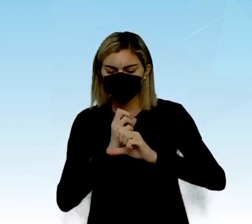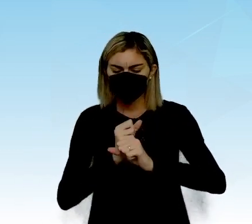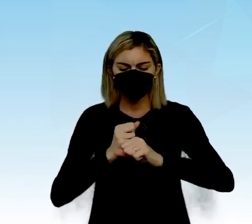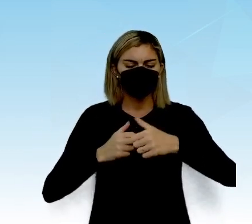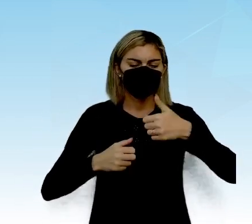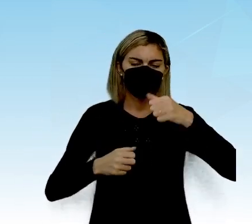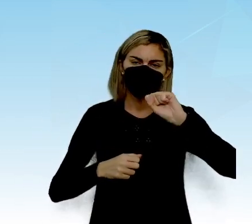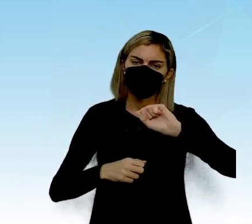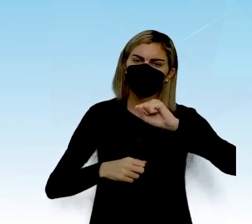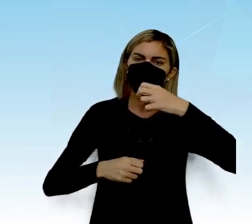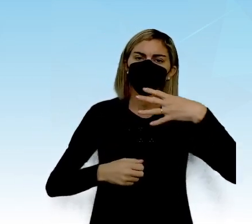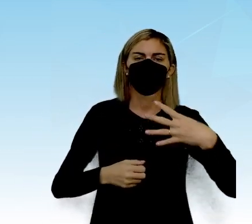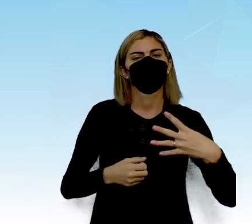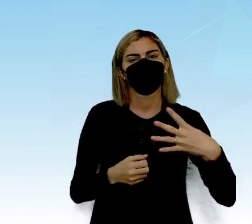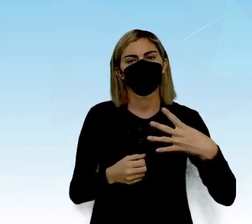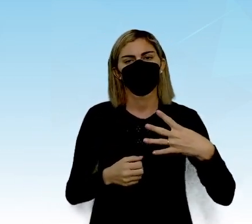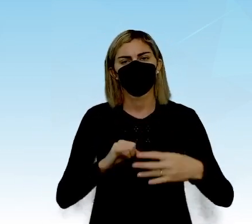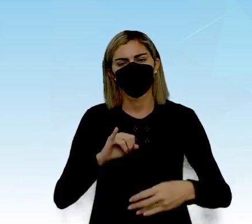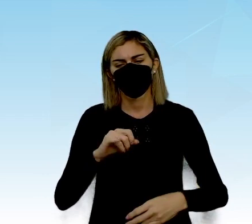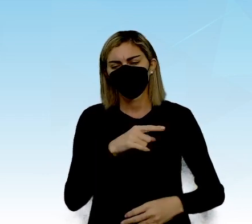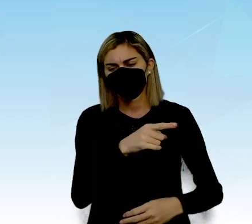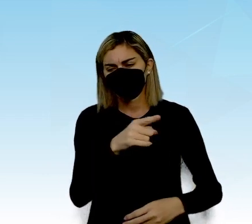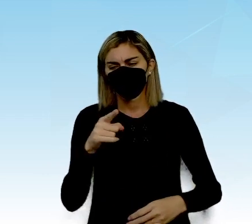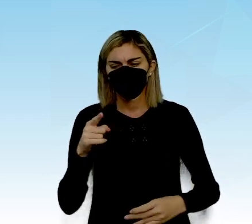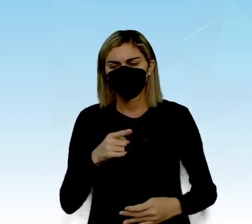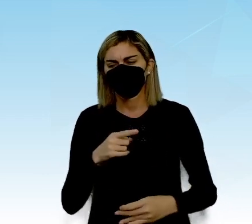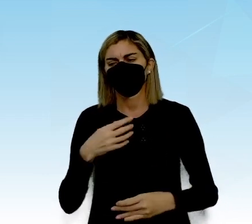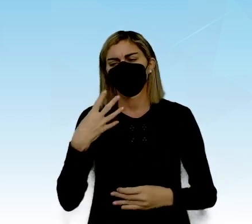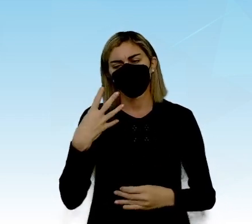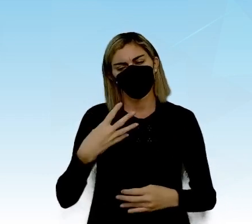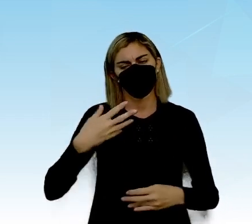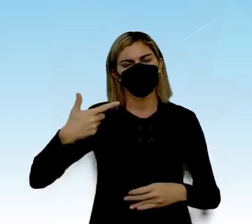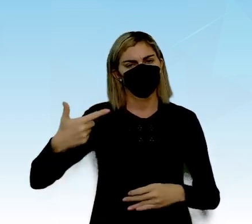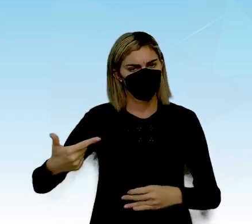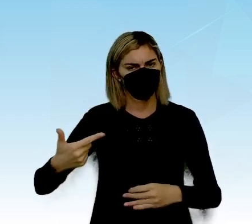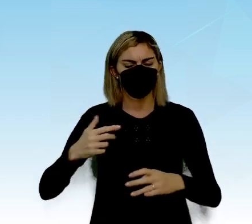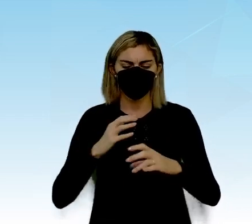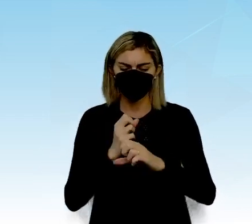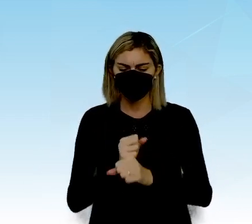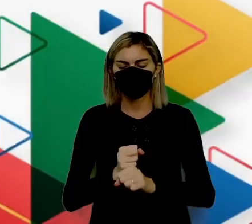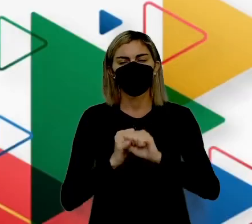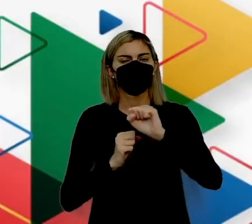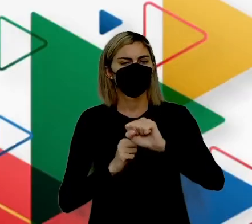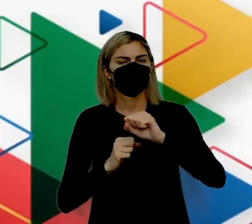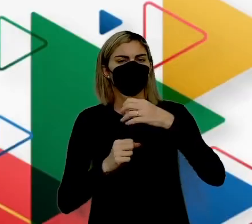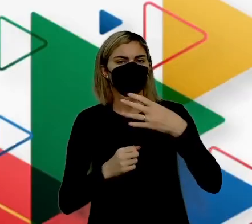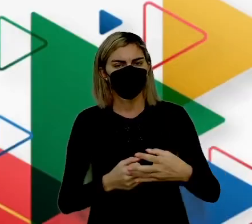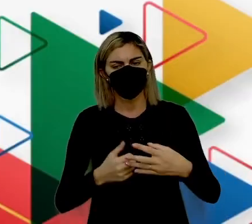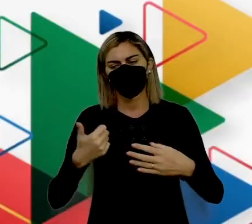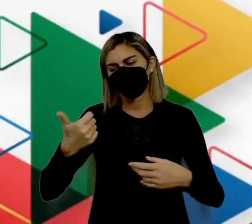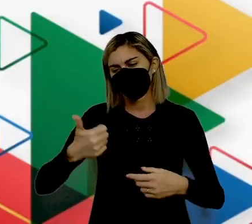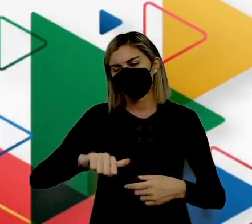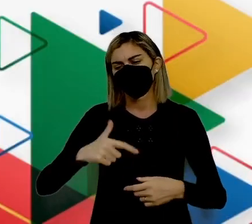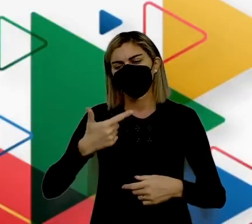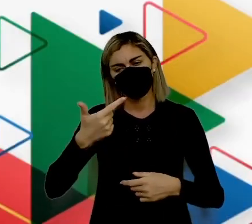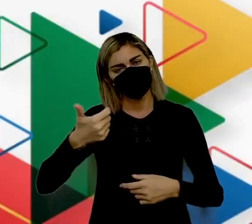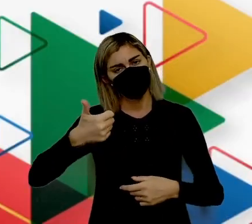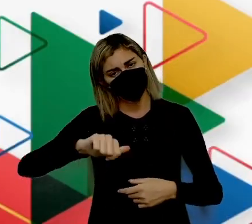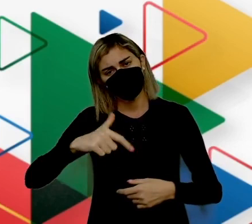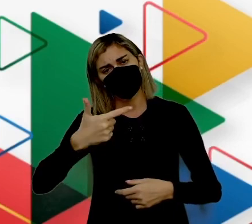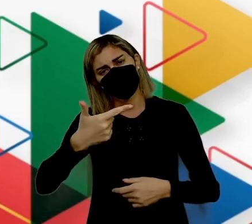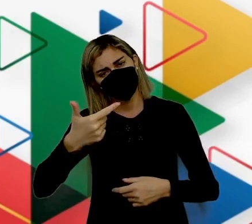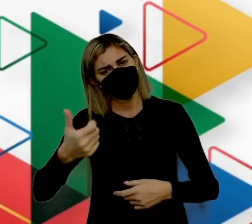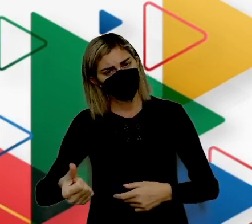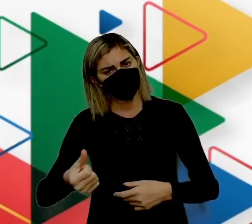com 84. Se você pegar 42 e somar com 84, vai dar os 126 lá em cima, porque